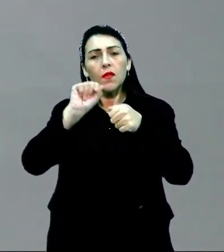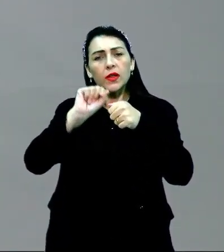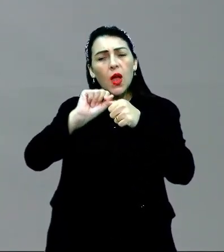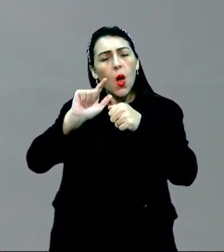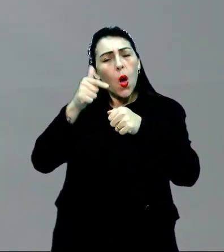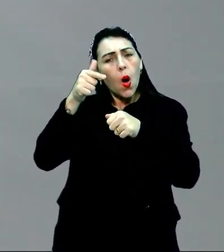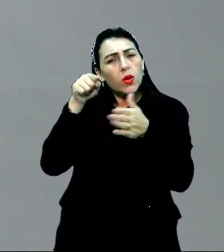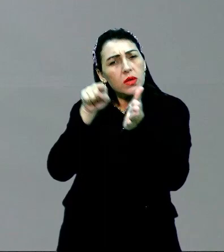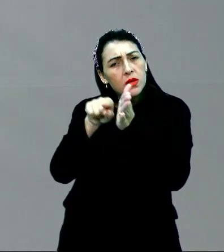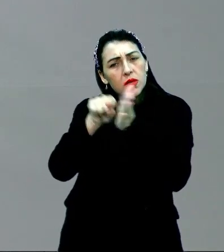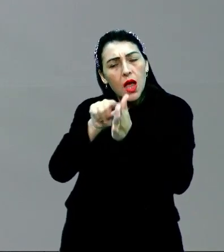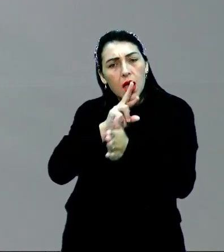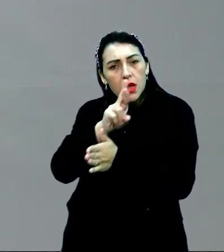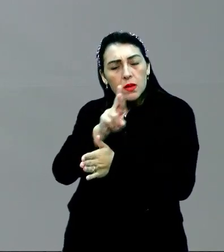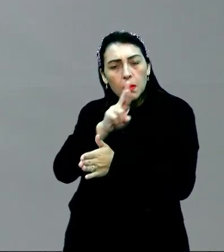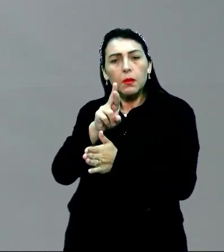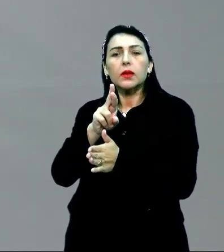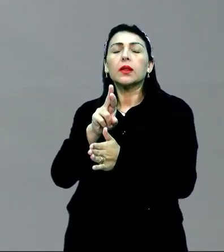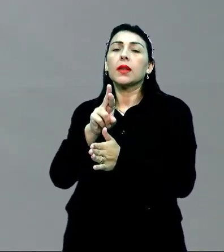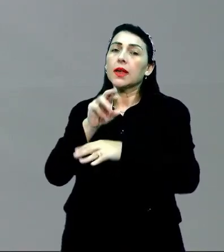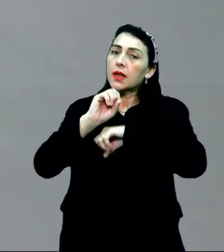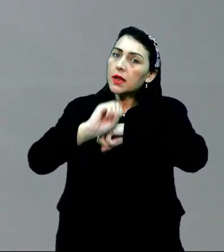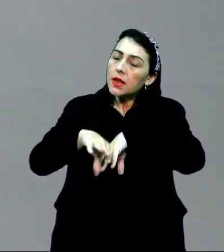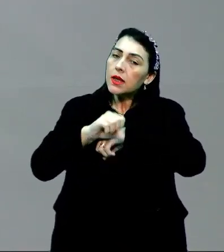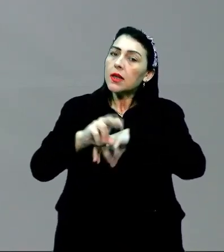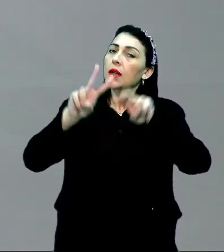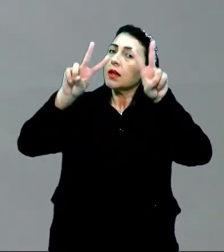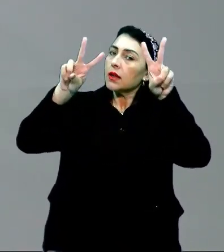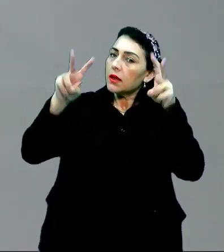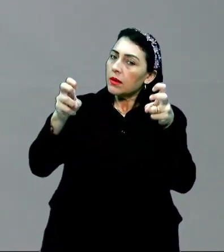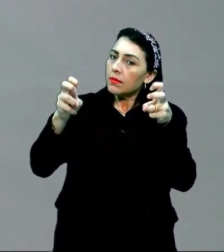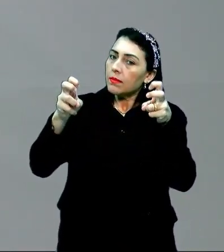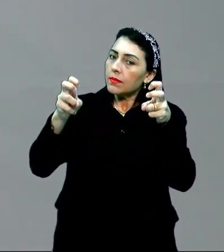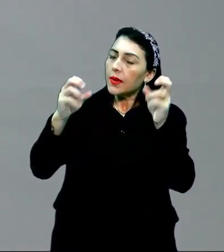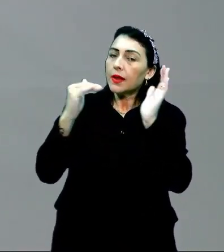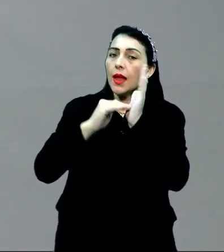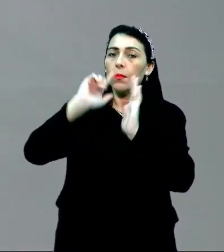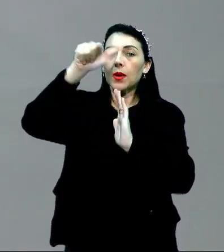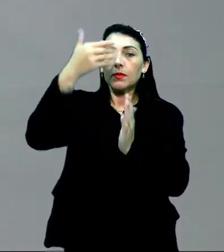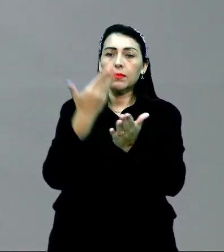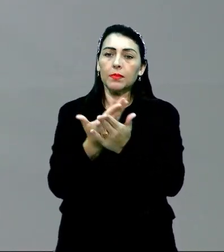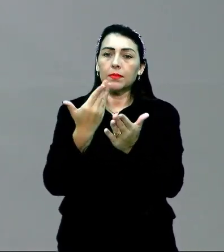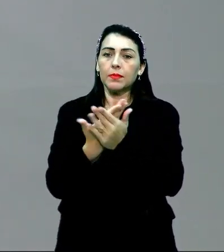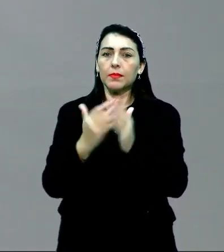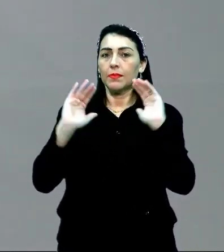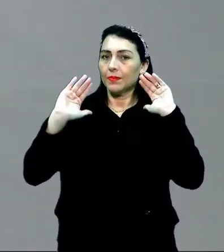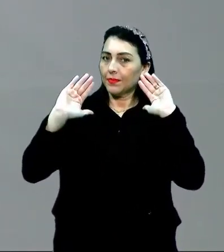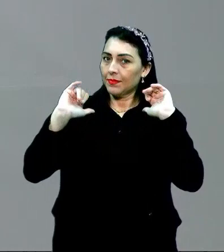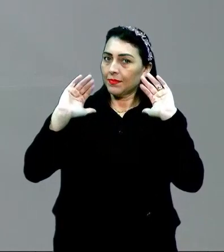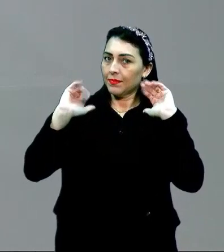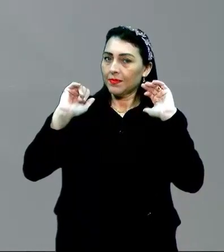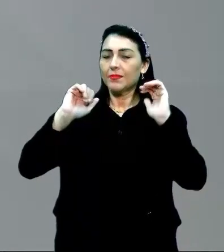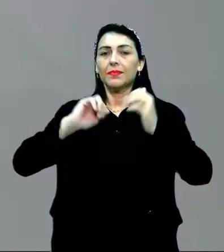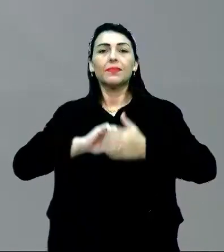outras questões né que trabalham com essa temática galera até a próxima aula